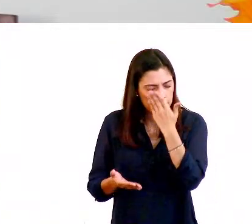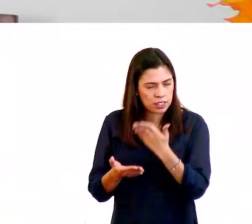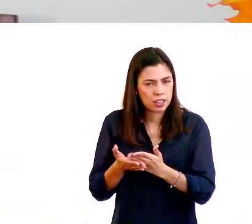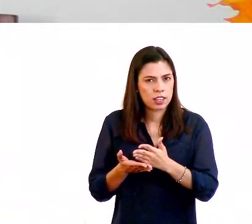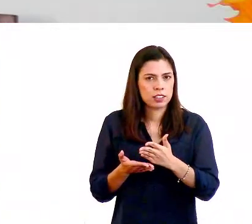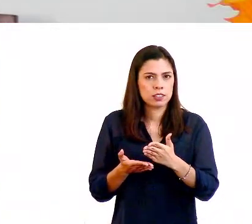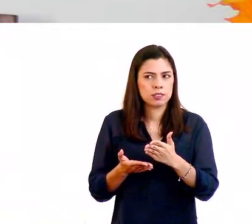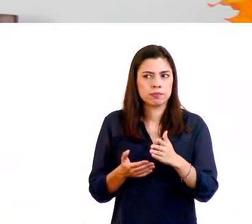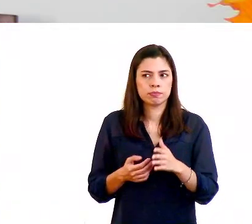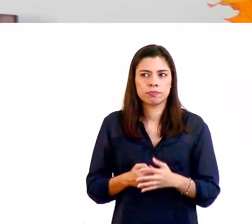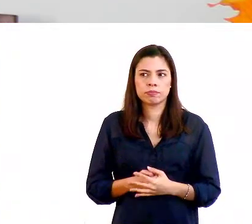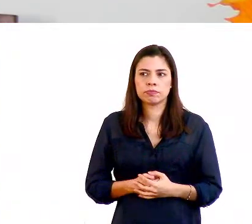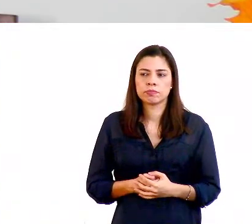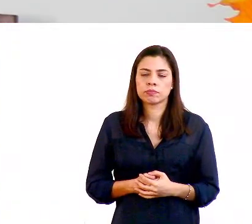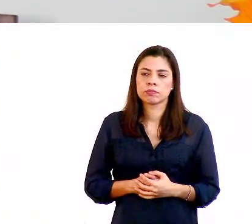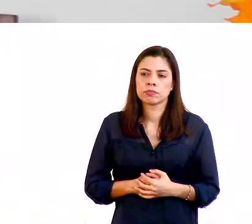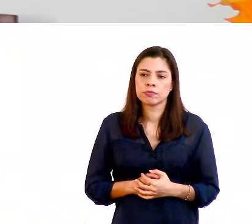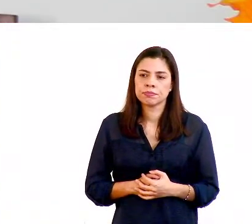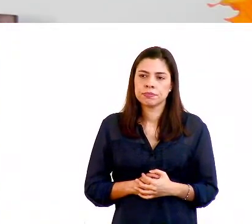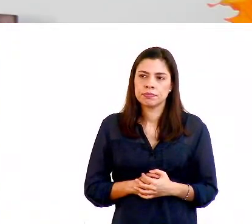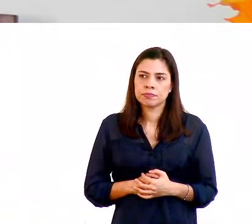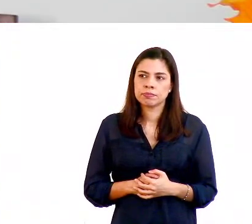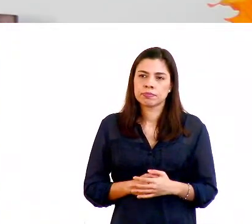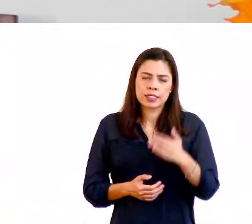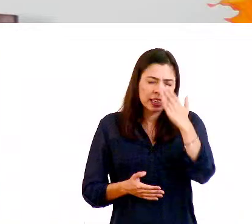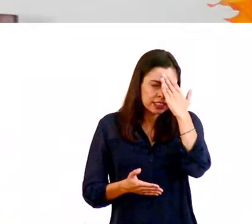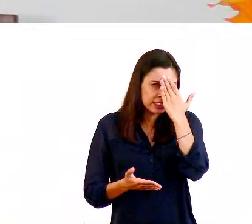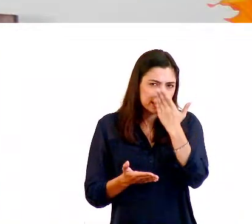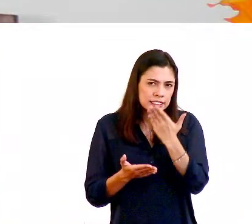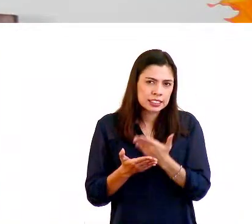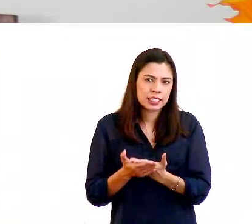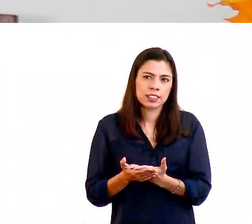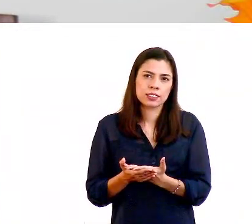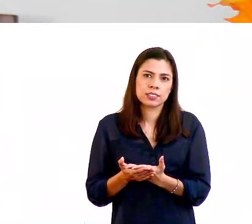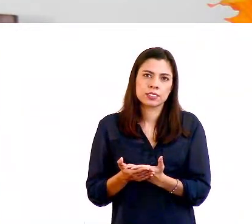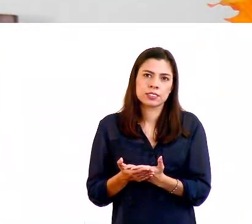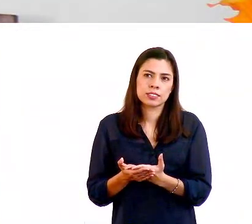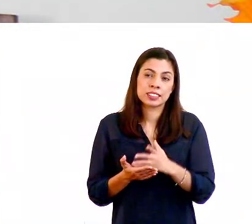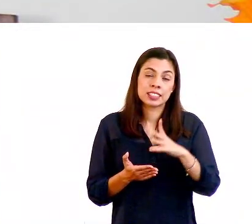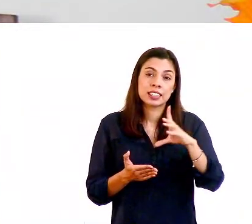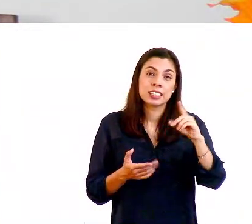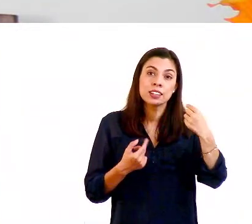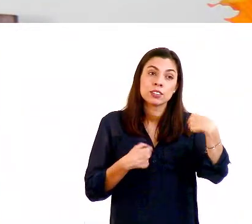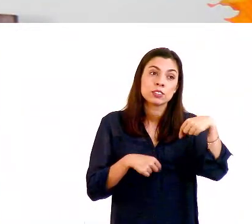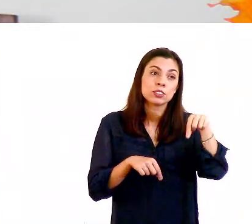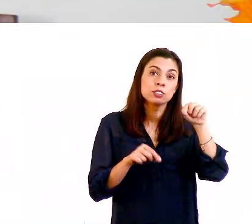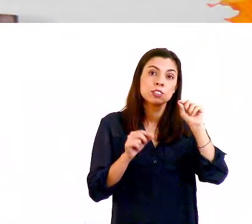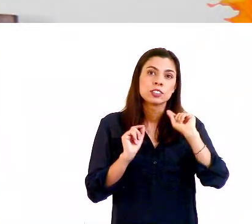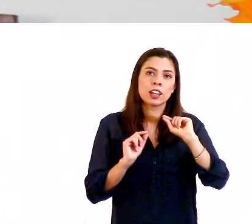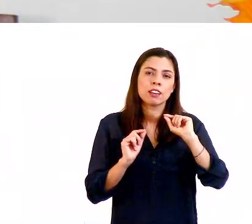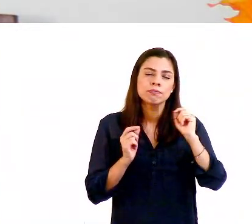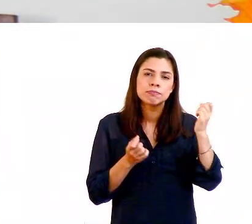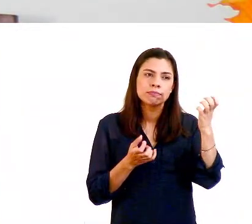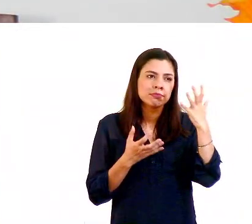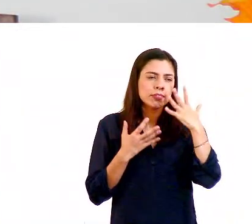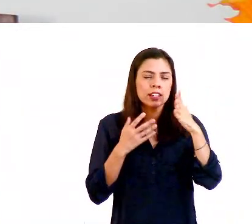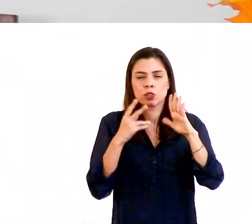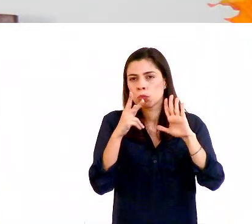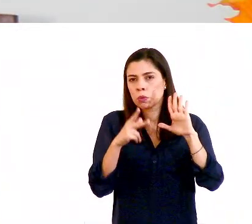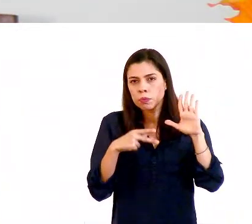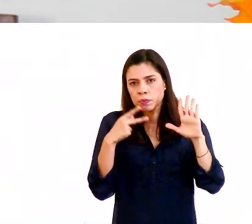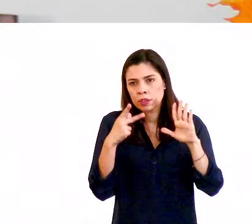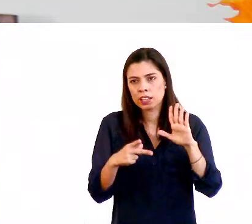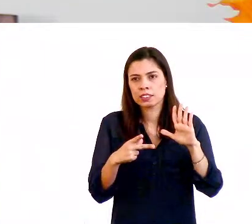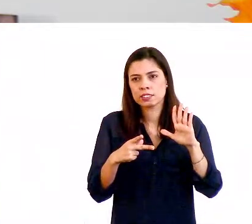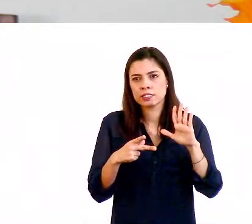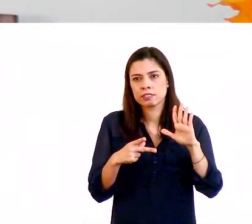no que Deus diz. Crendo nas garantias divinas. No que Deus prometeu.